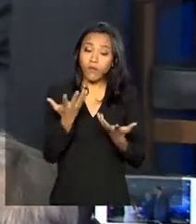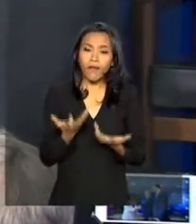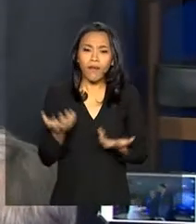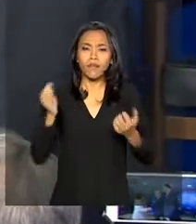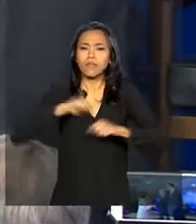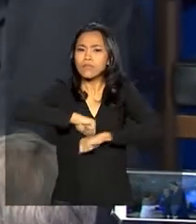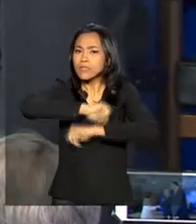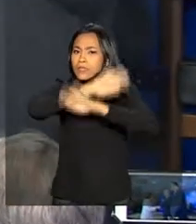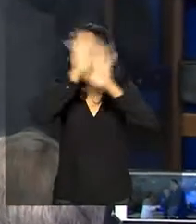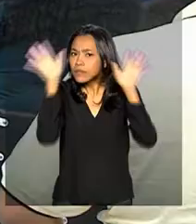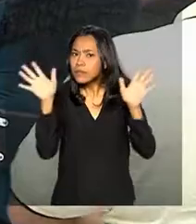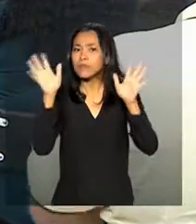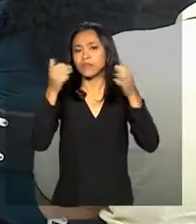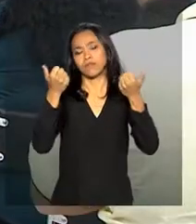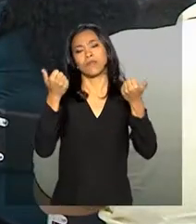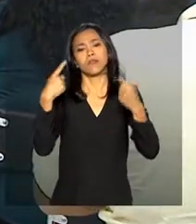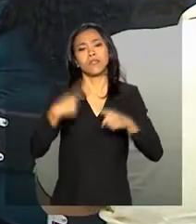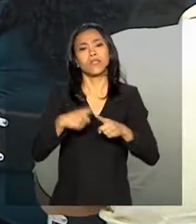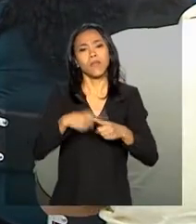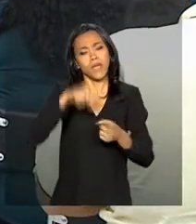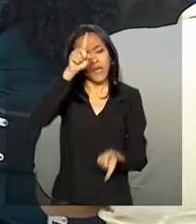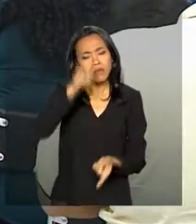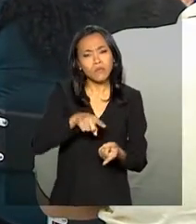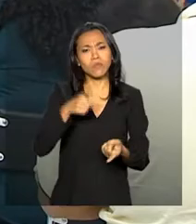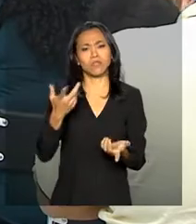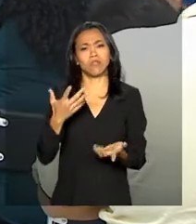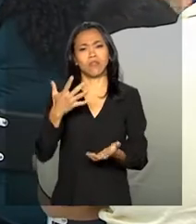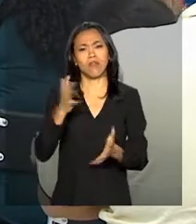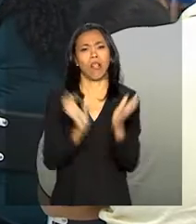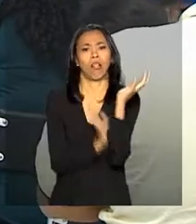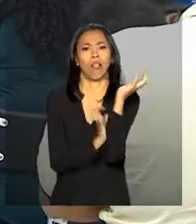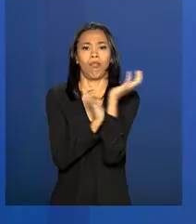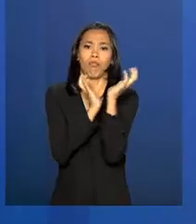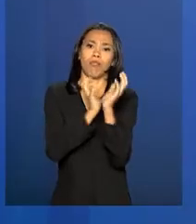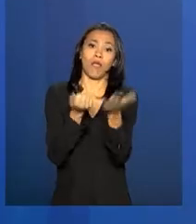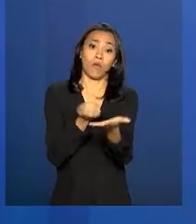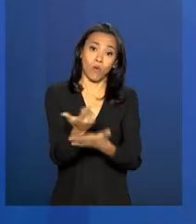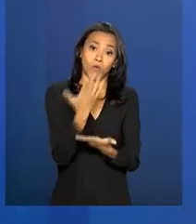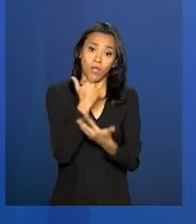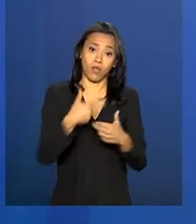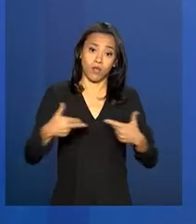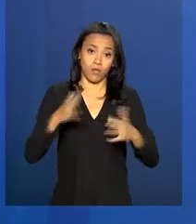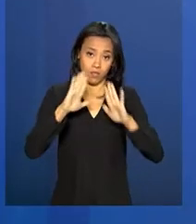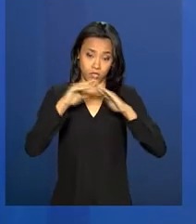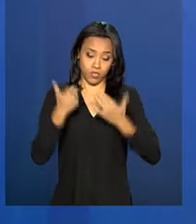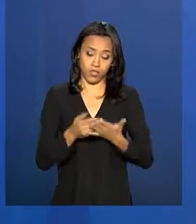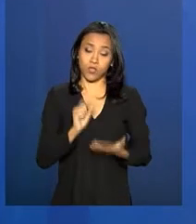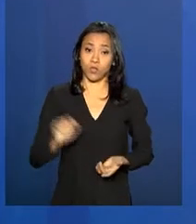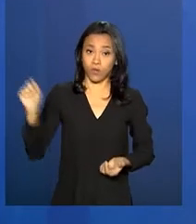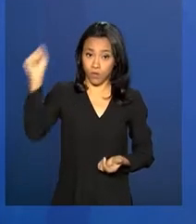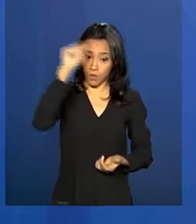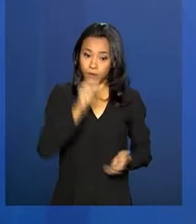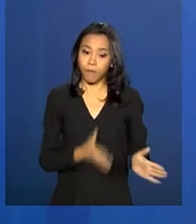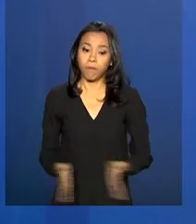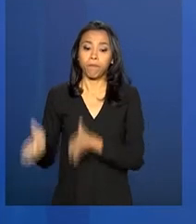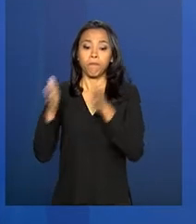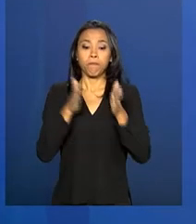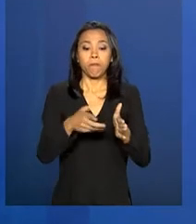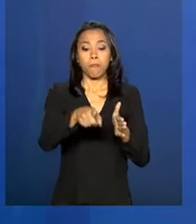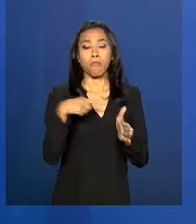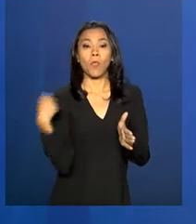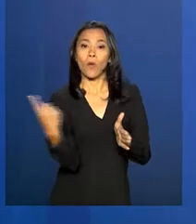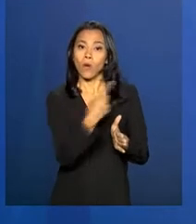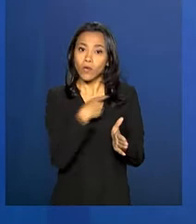e simplificar a compra de alimentos por parte das escolas nós estamos dando um passo importantíssimo